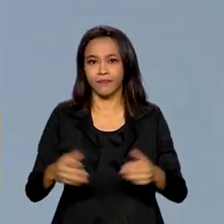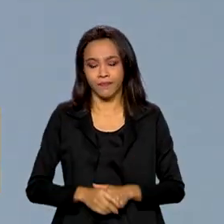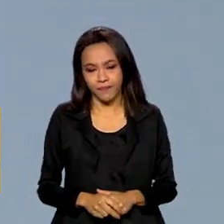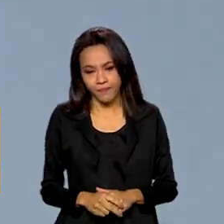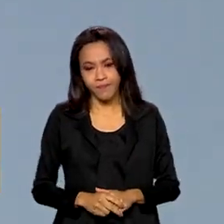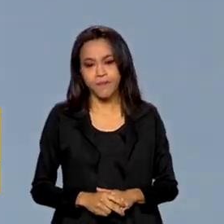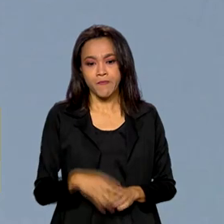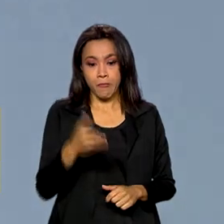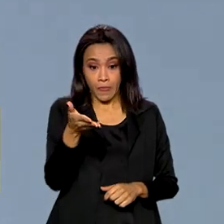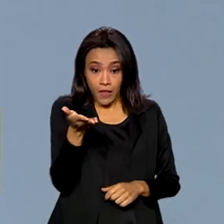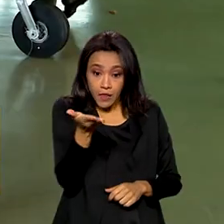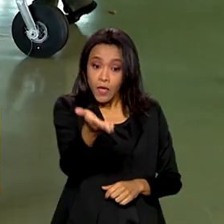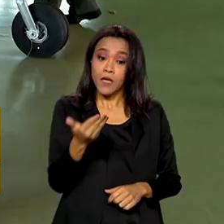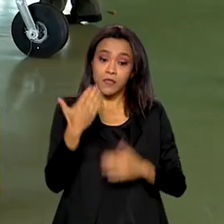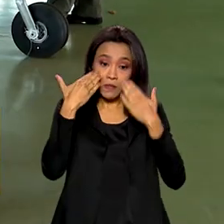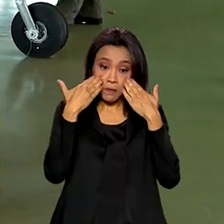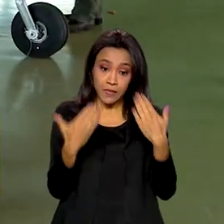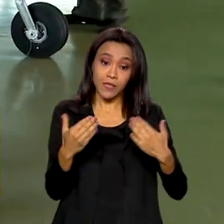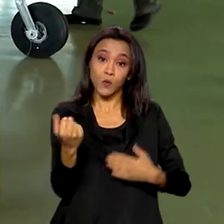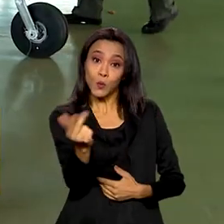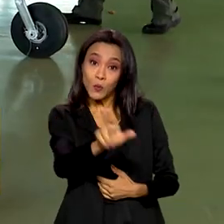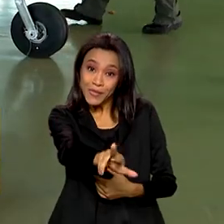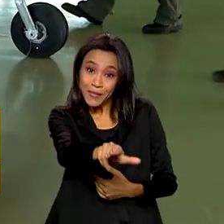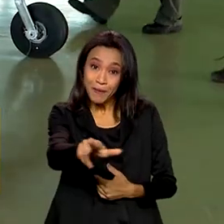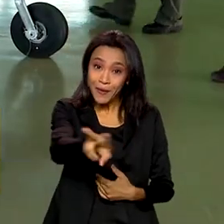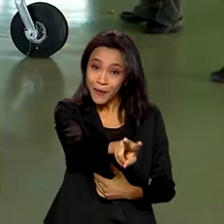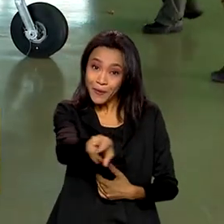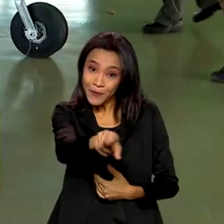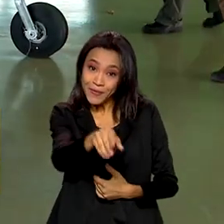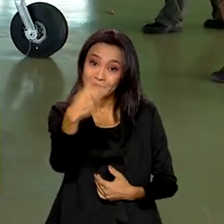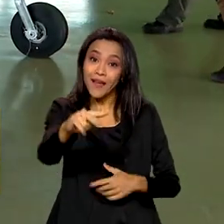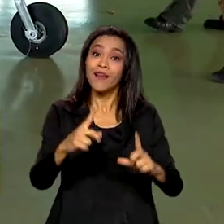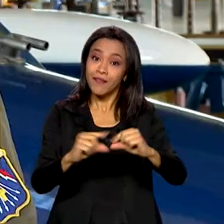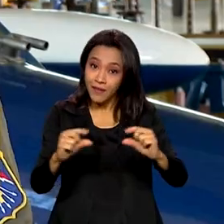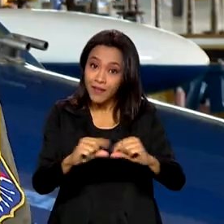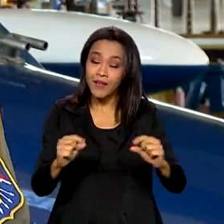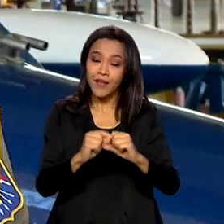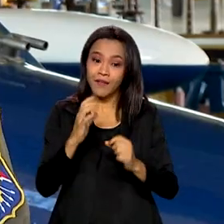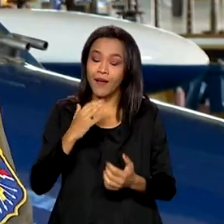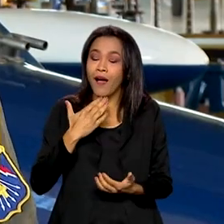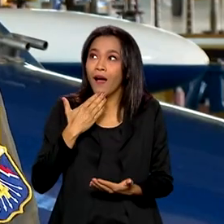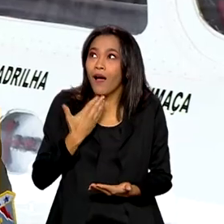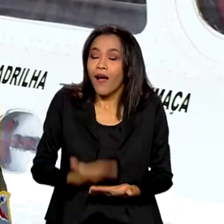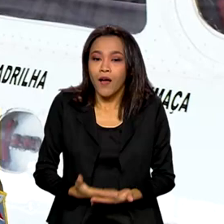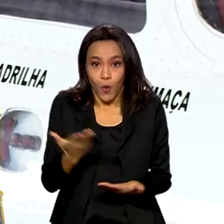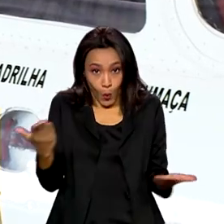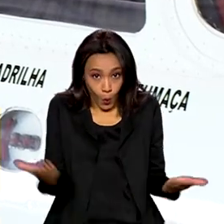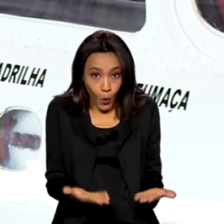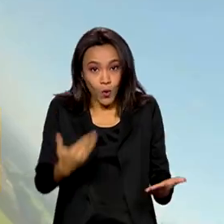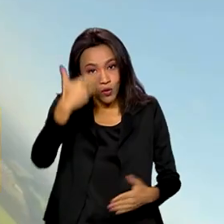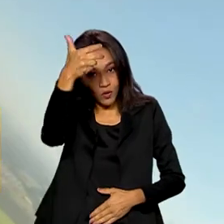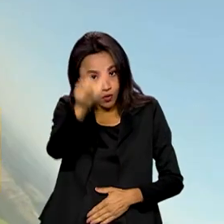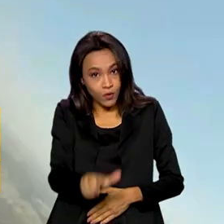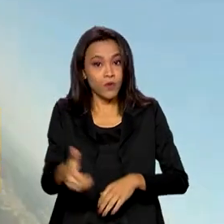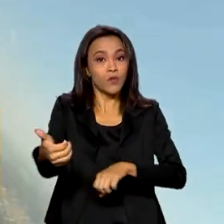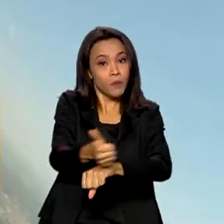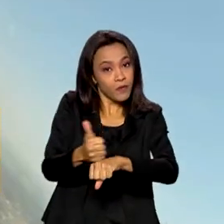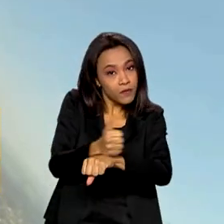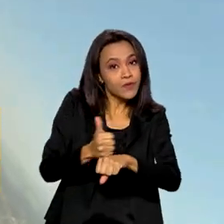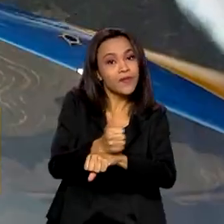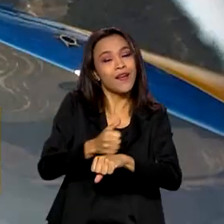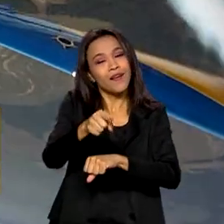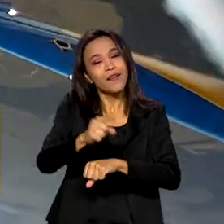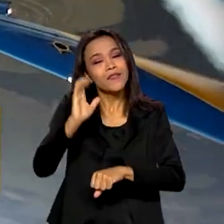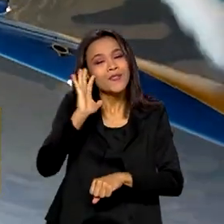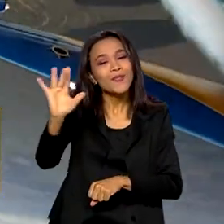Foi em uma dessas apresentações que os irmãos de Brasília ficaram encantados. Hoje, pilotos, são eles que alimentam